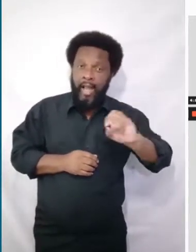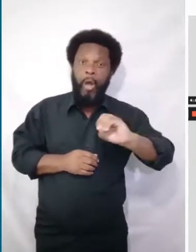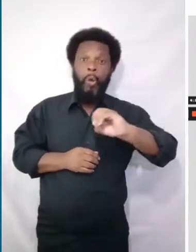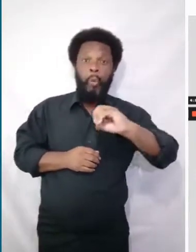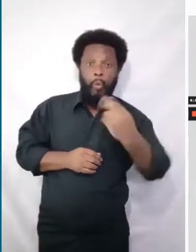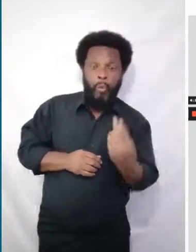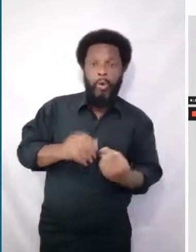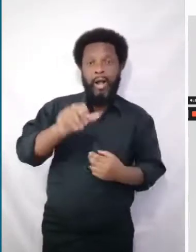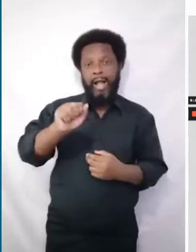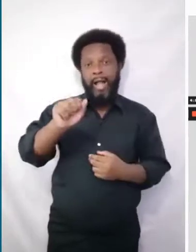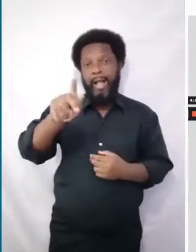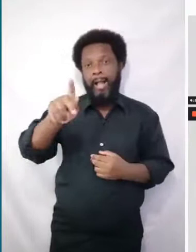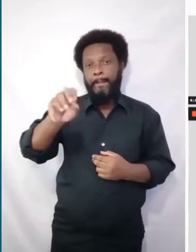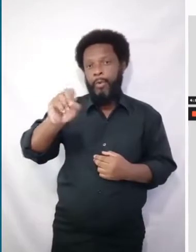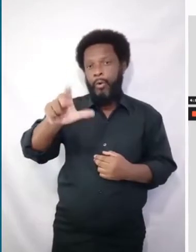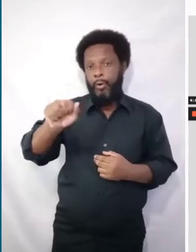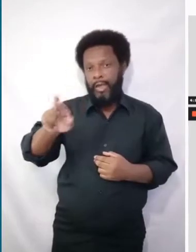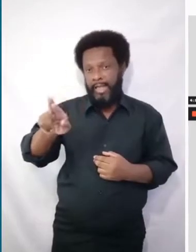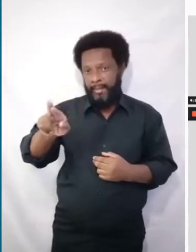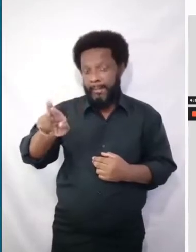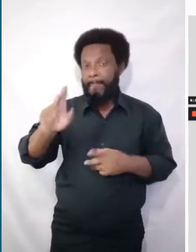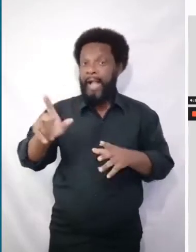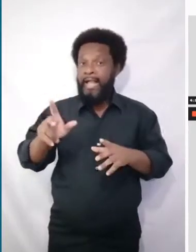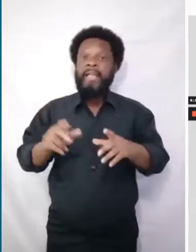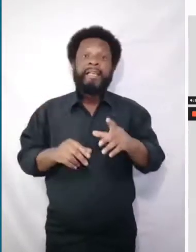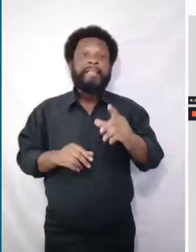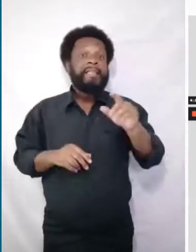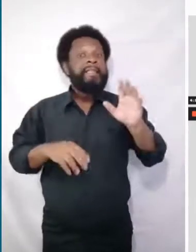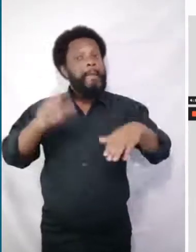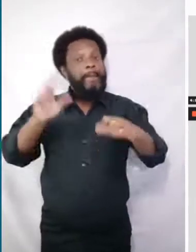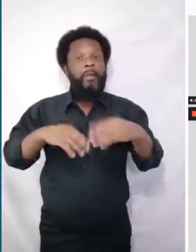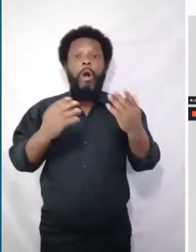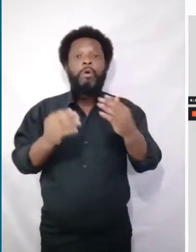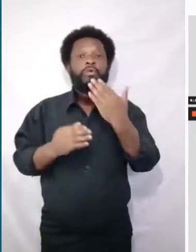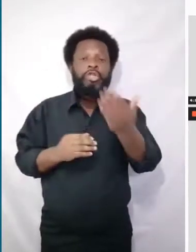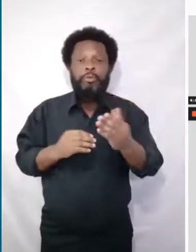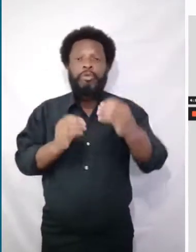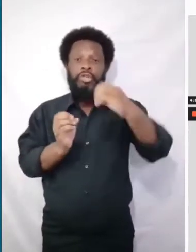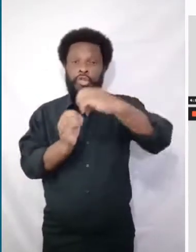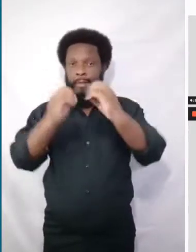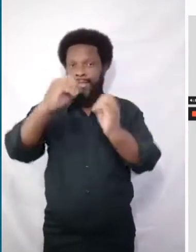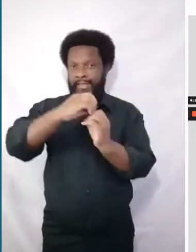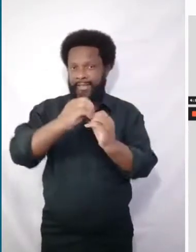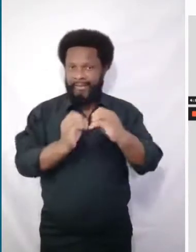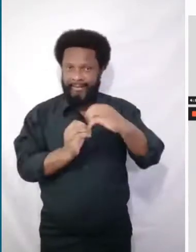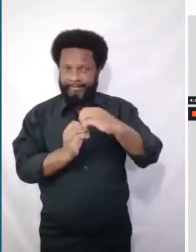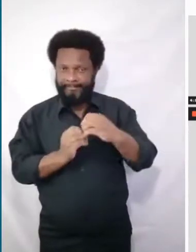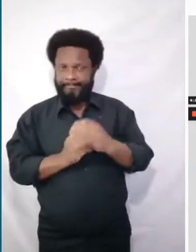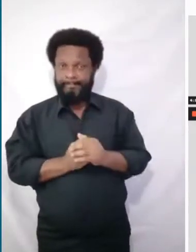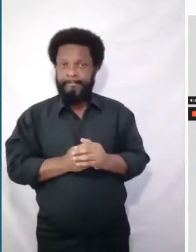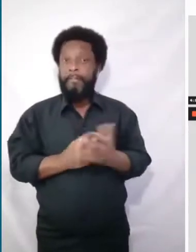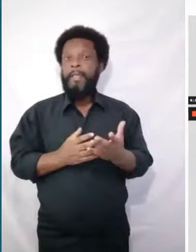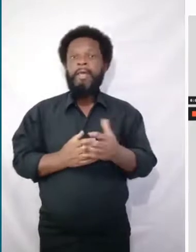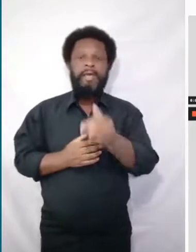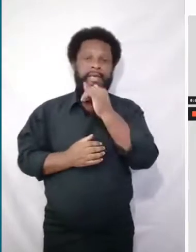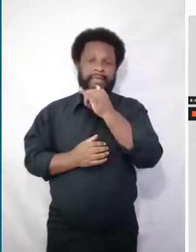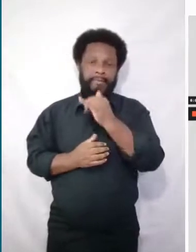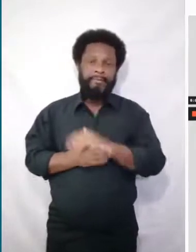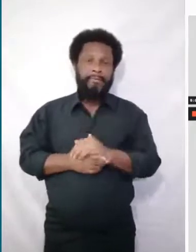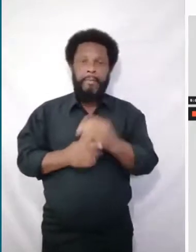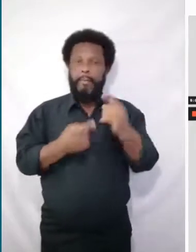moléculas são polares ou apolares. Lembrando e reforçando, a polaridade da molécula depende totalmente da geometria dela,